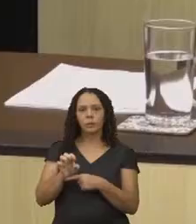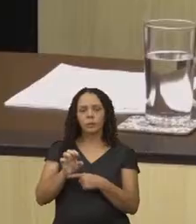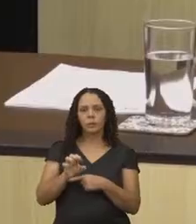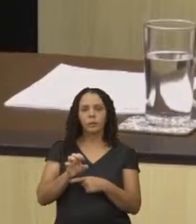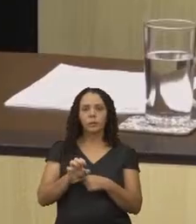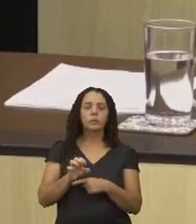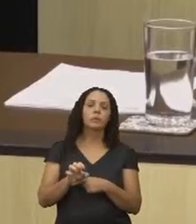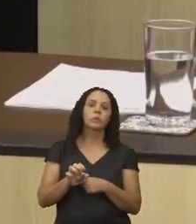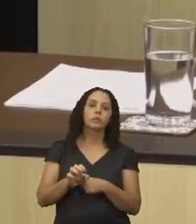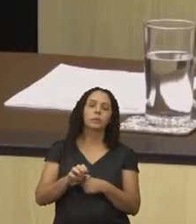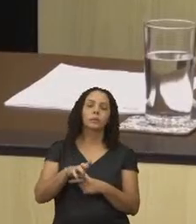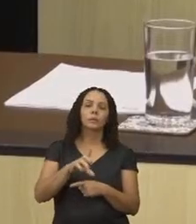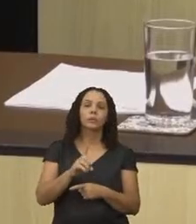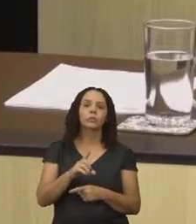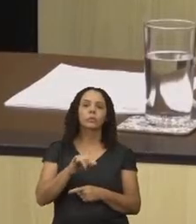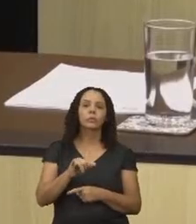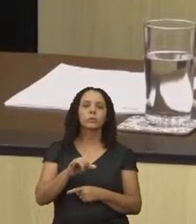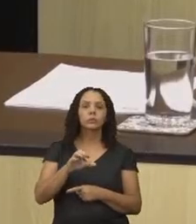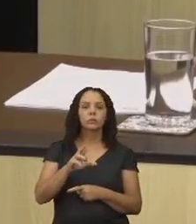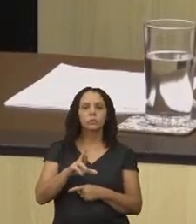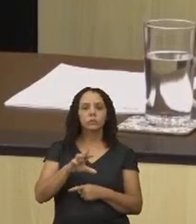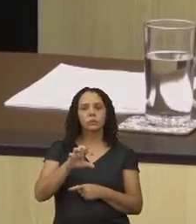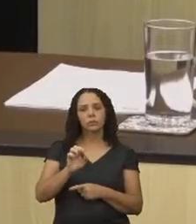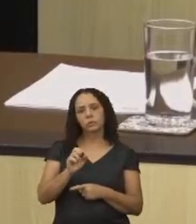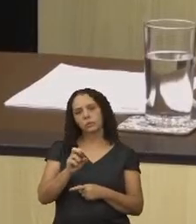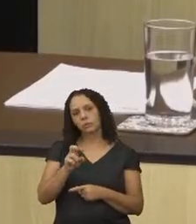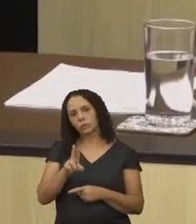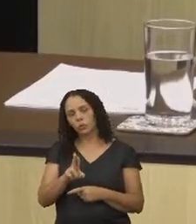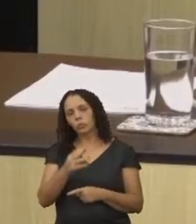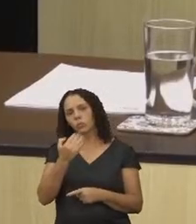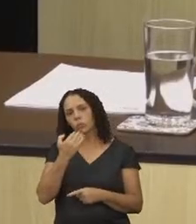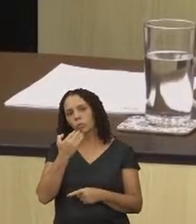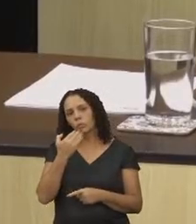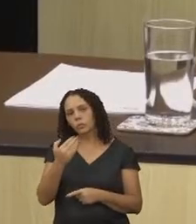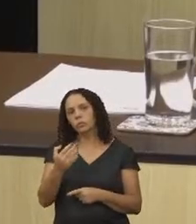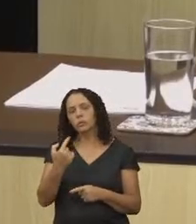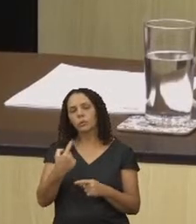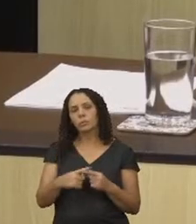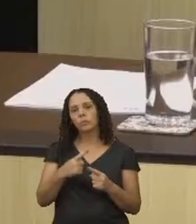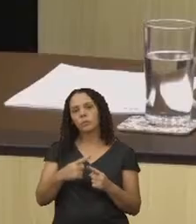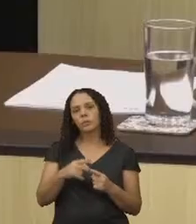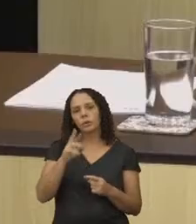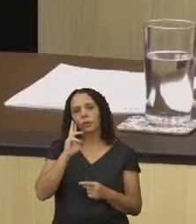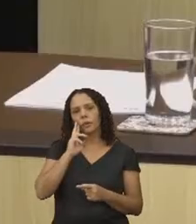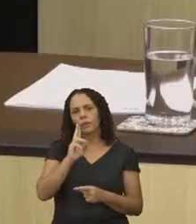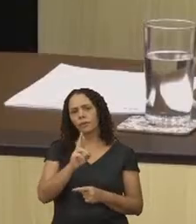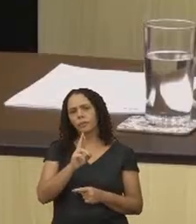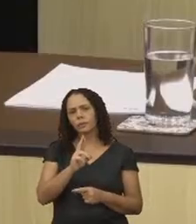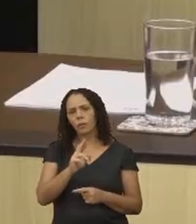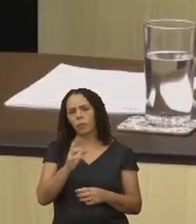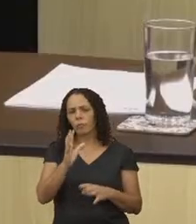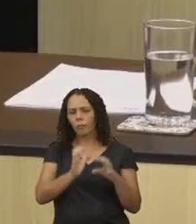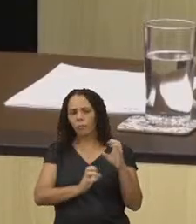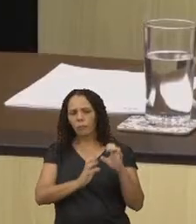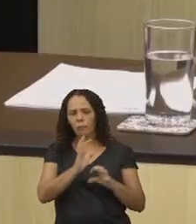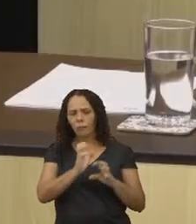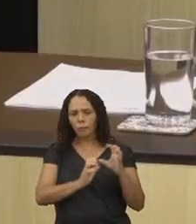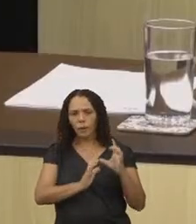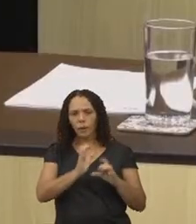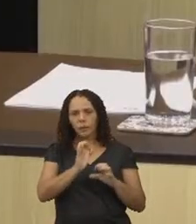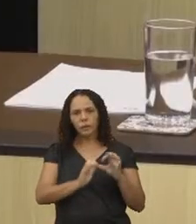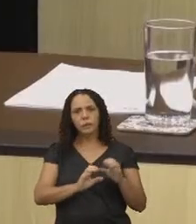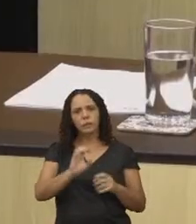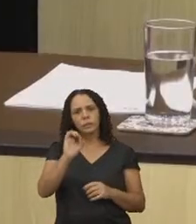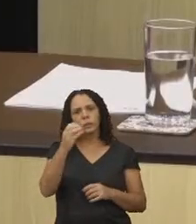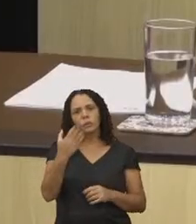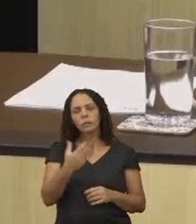Dirceu Junqueira de Souza. A presente solicitação se justifica em razão dos relatos de uma briga recente